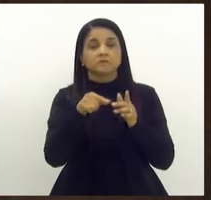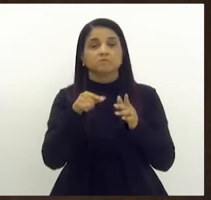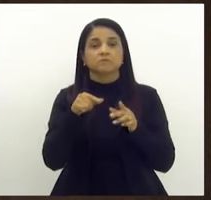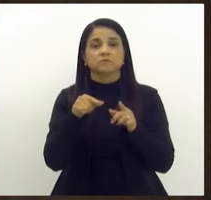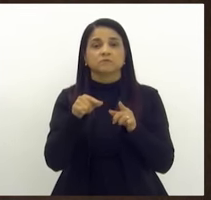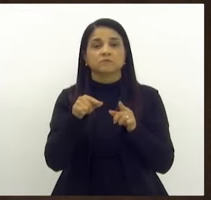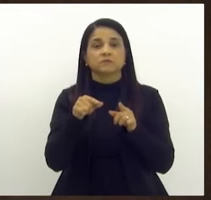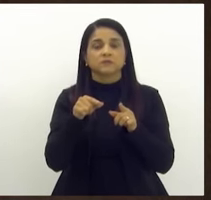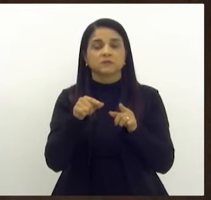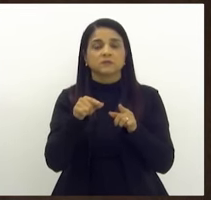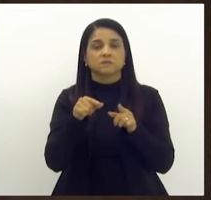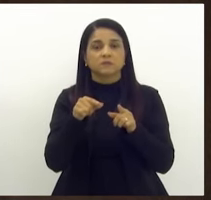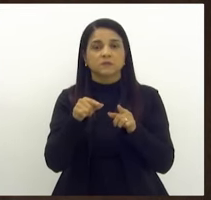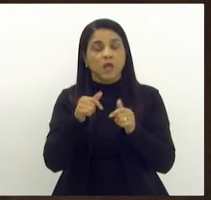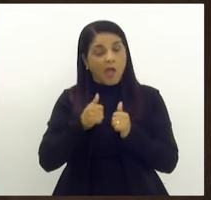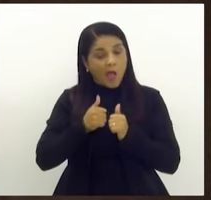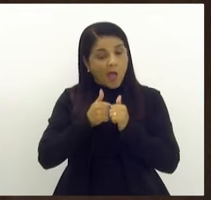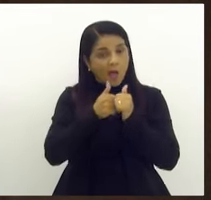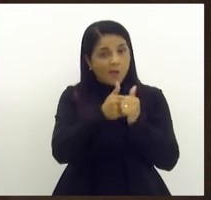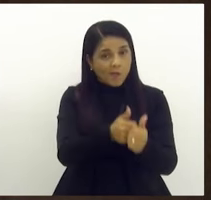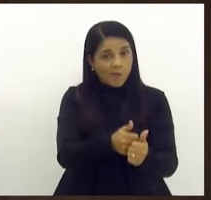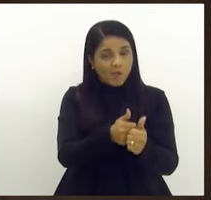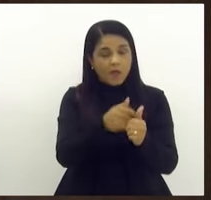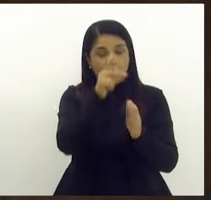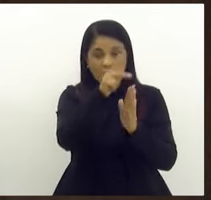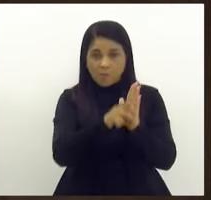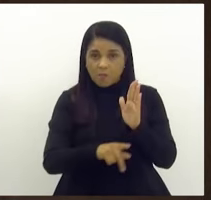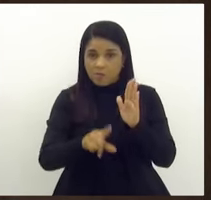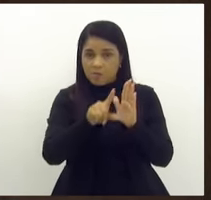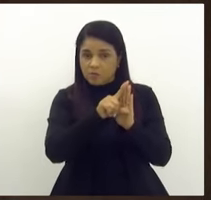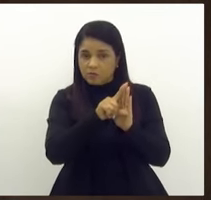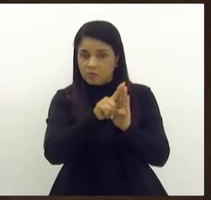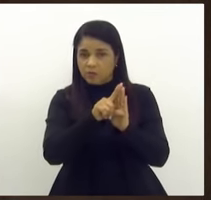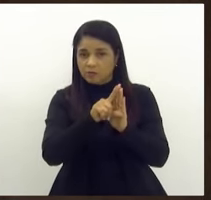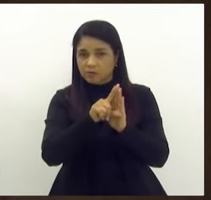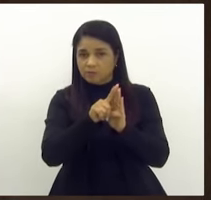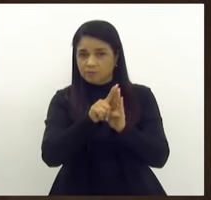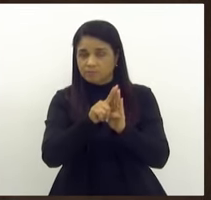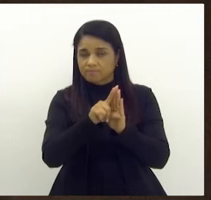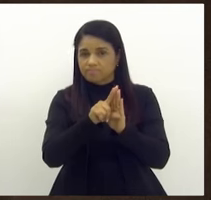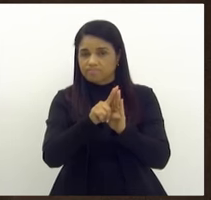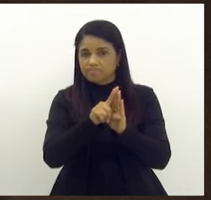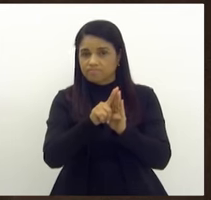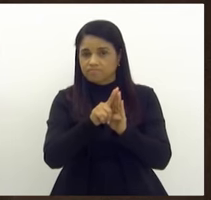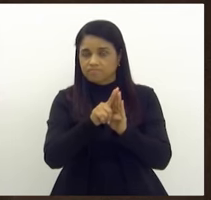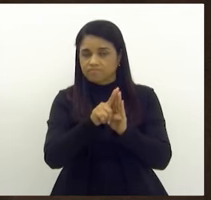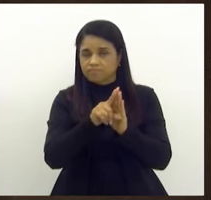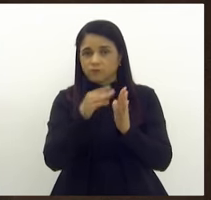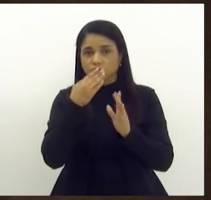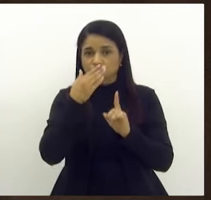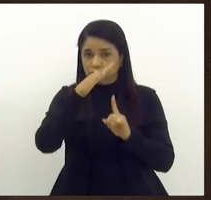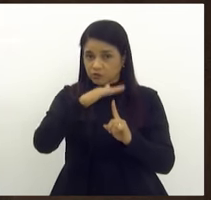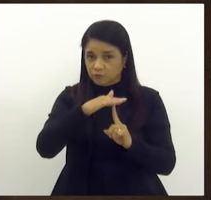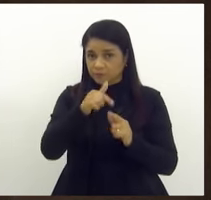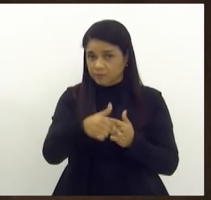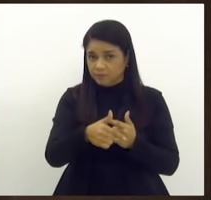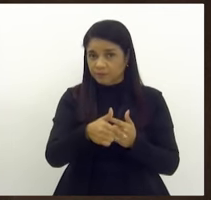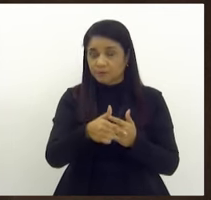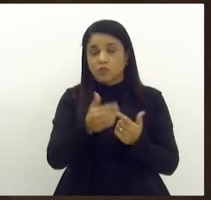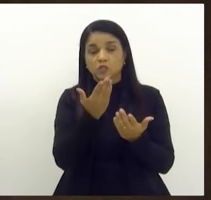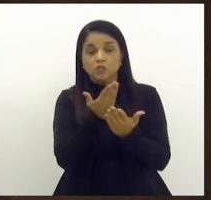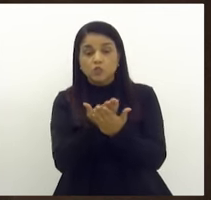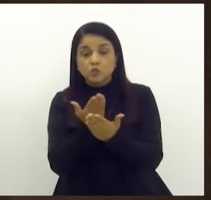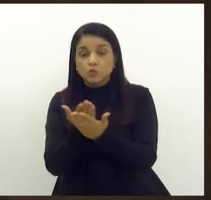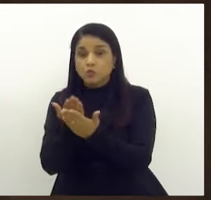fazer vir acompanhado qualquer dessa natureza do compatível estudo de